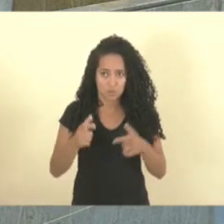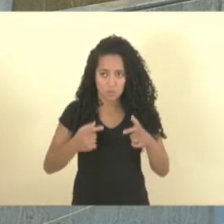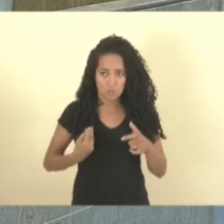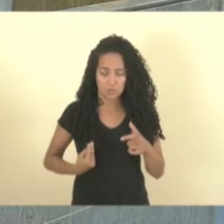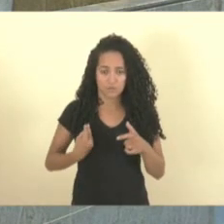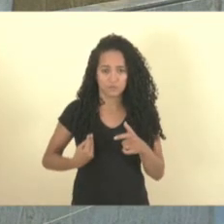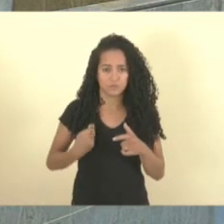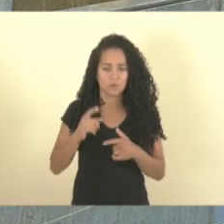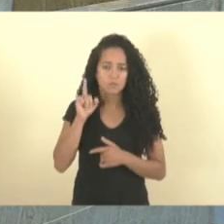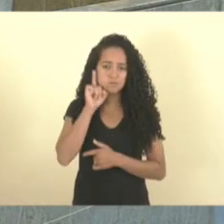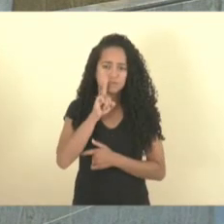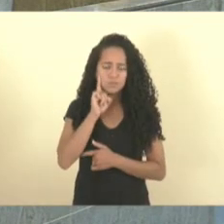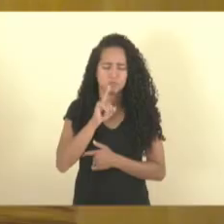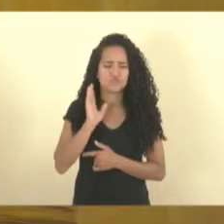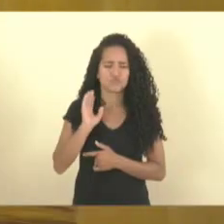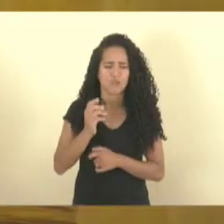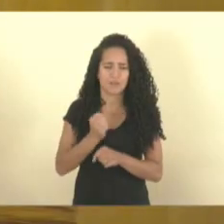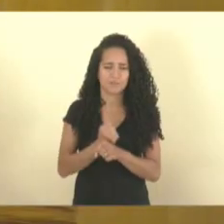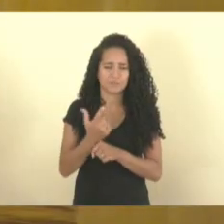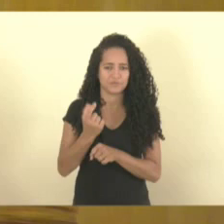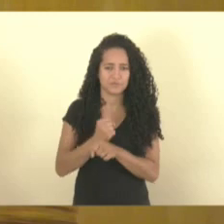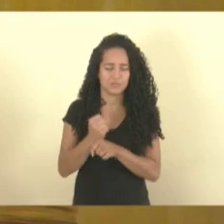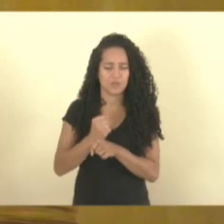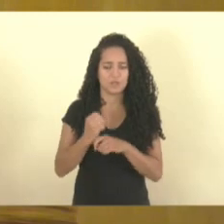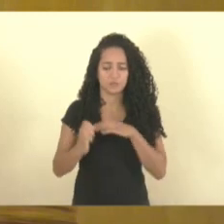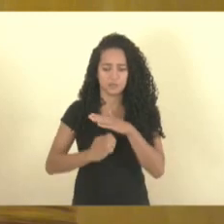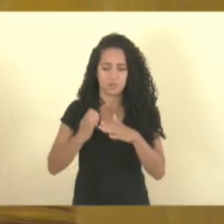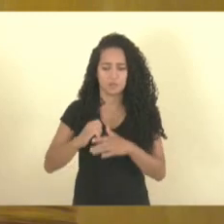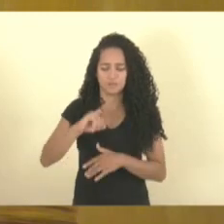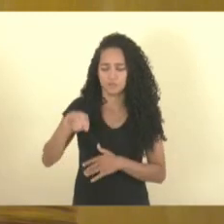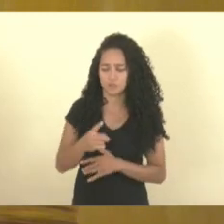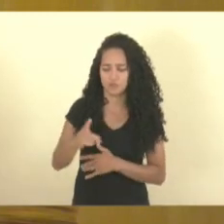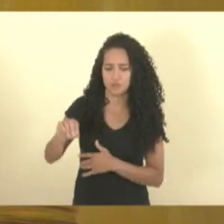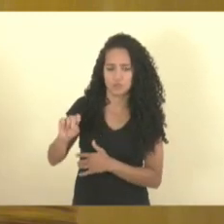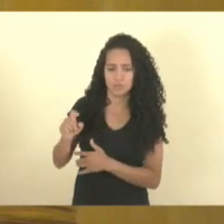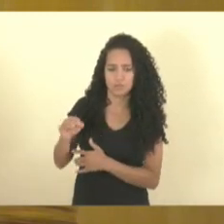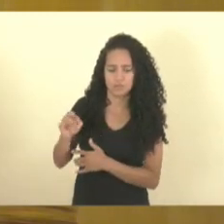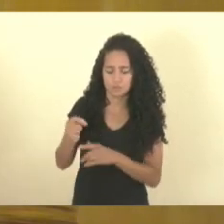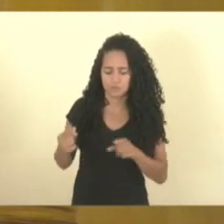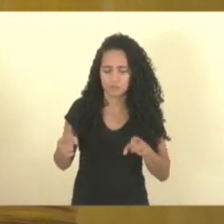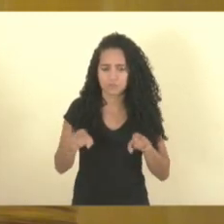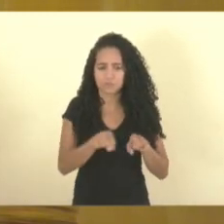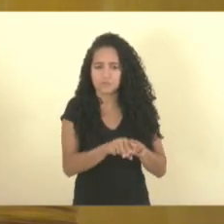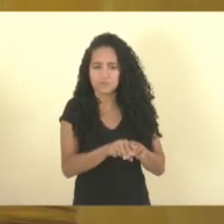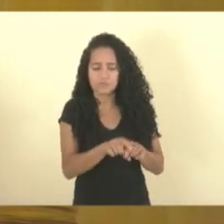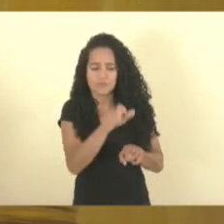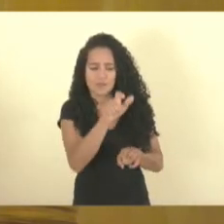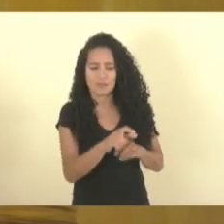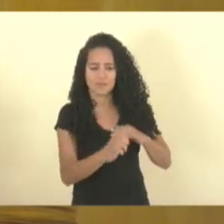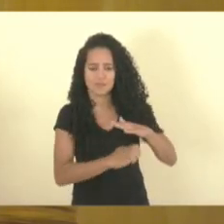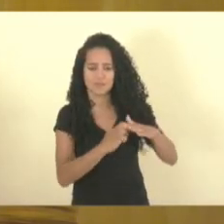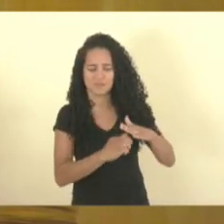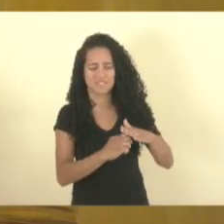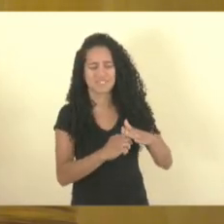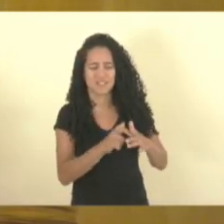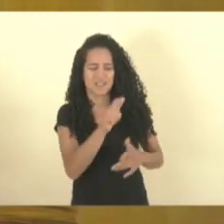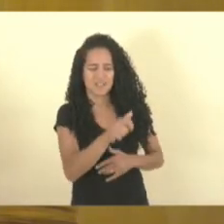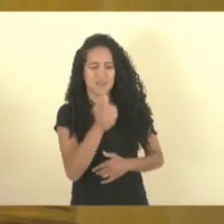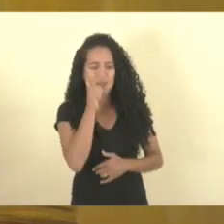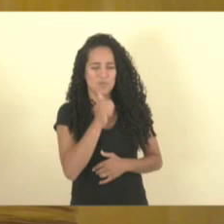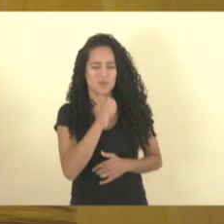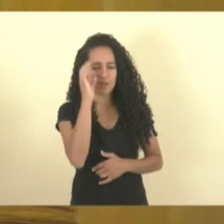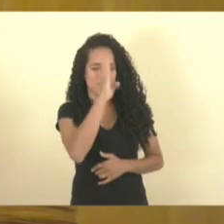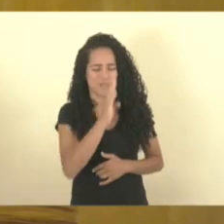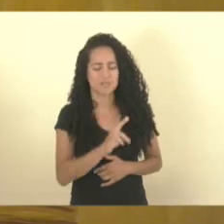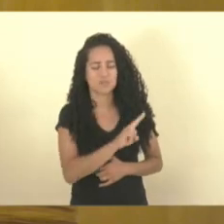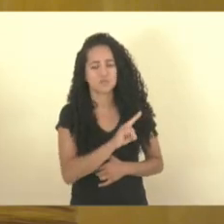há mais de 2 décadas, o empresário João Santos, em parceria com a também empresária brasileira, a senhora Célia